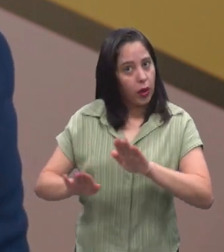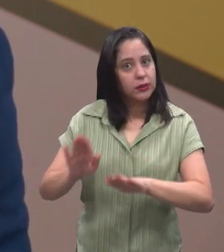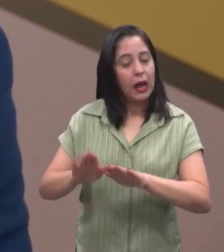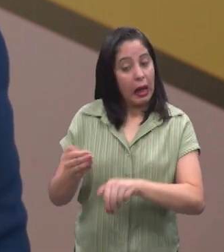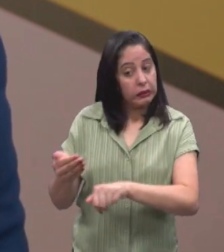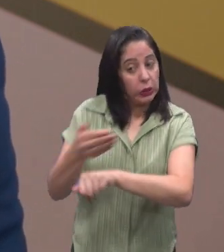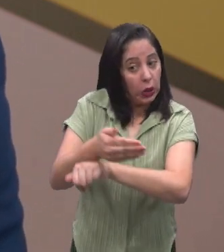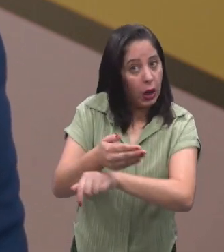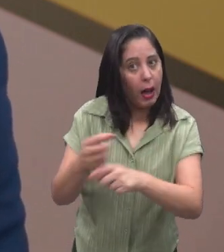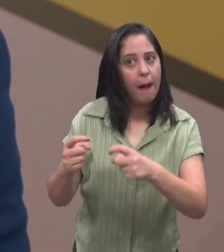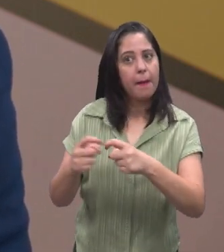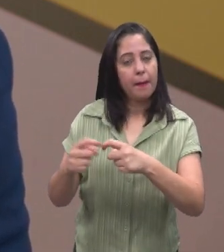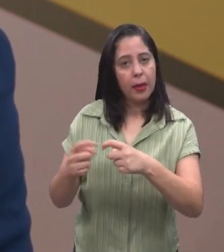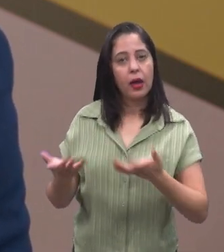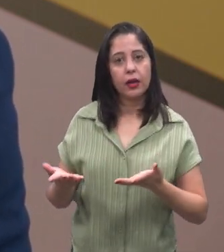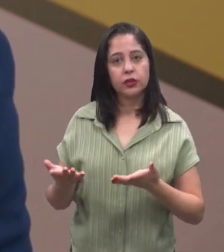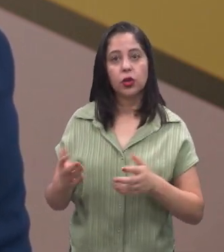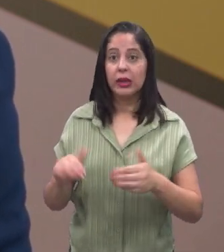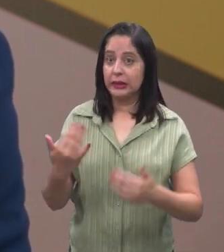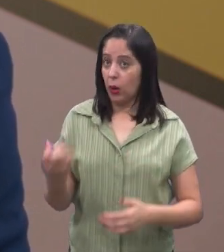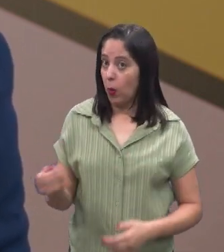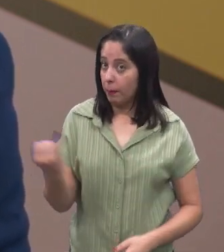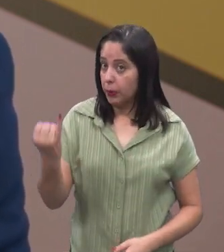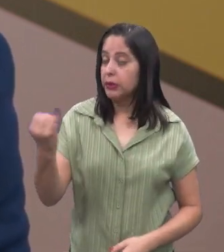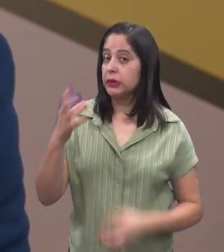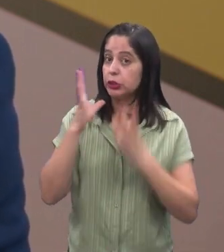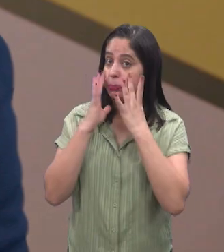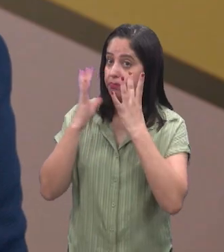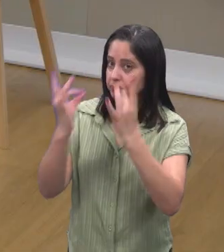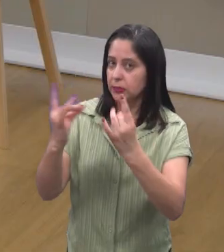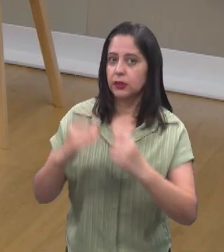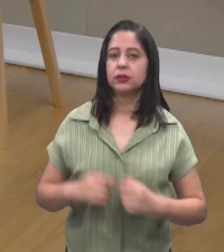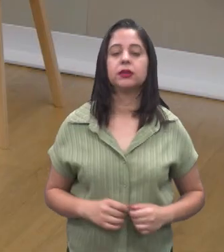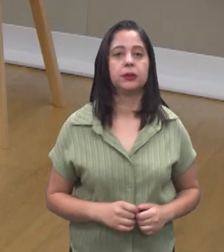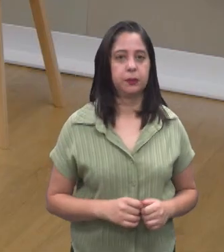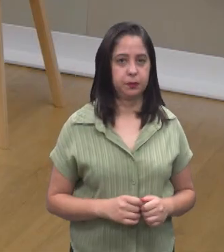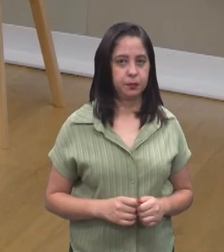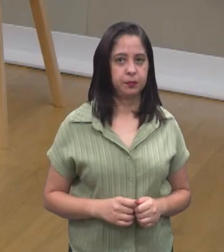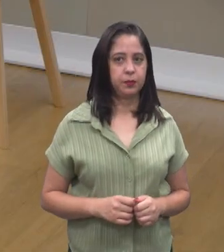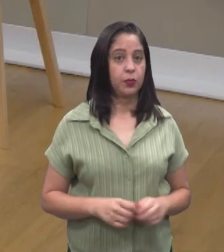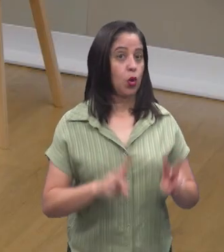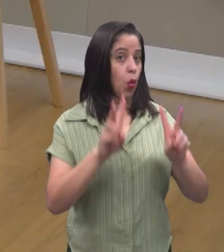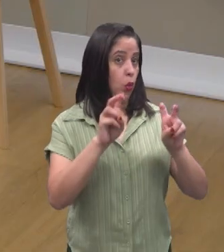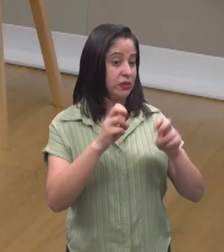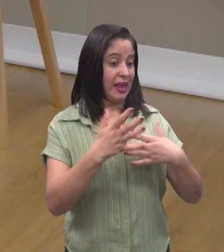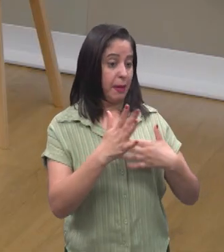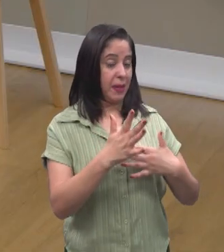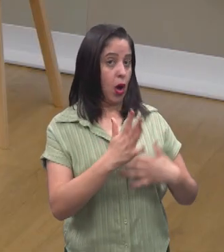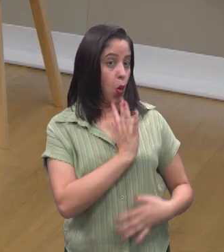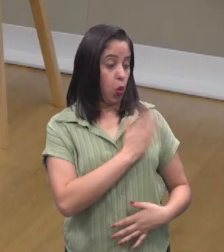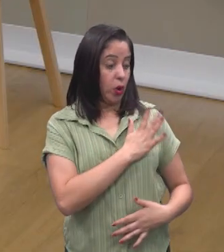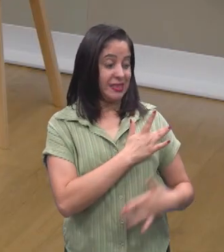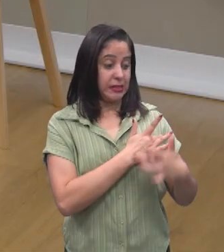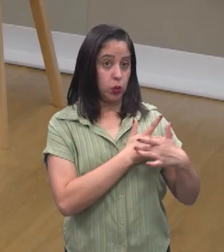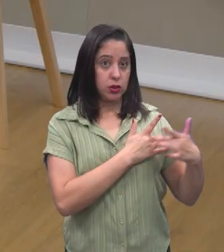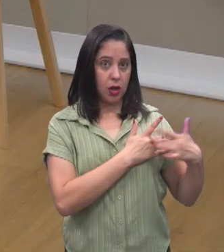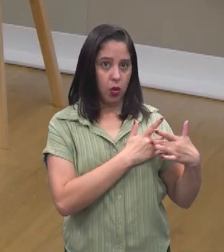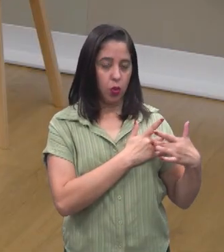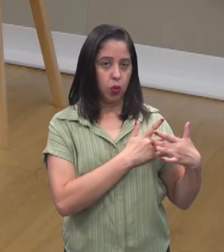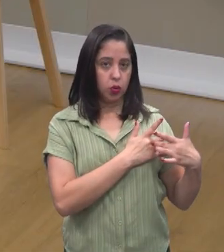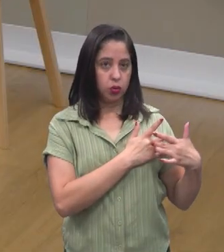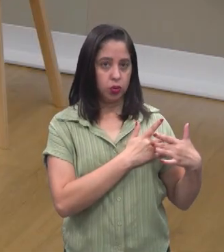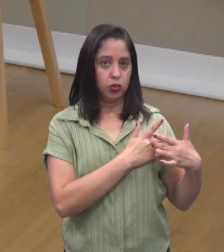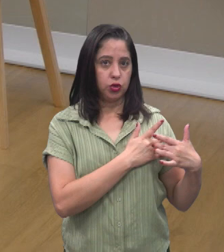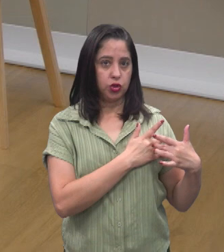vai procurar ajuda. Então Claro. É importante estar atento a isso. E quando a gente fala da saúde do coração, existe uma idade que é mais propícia